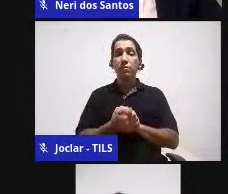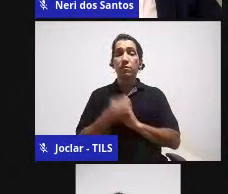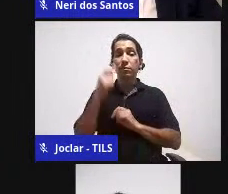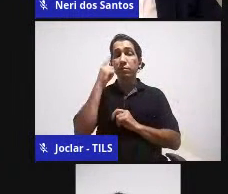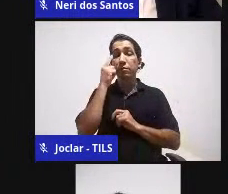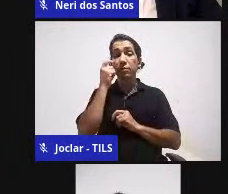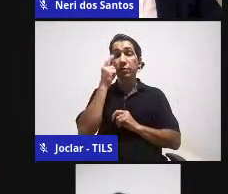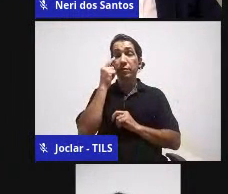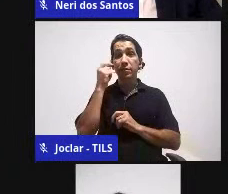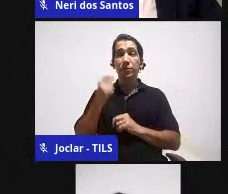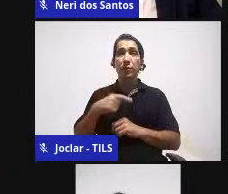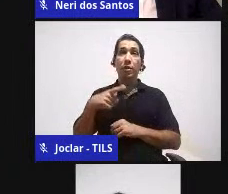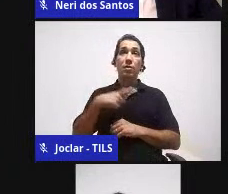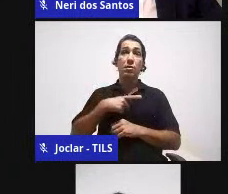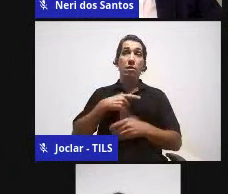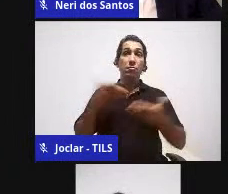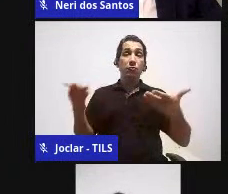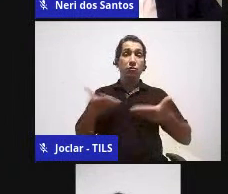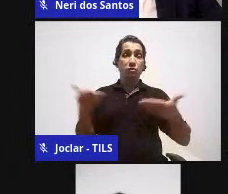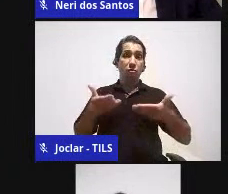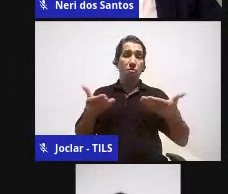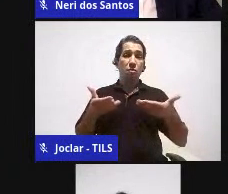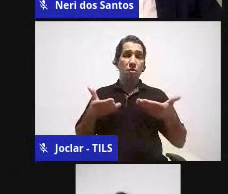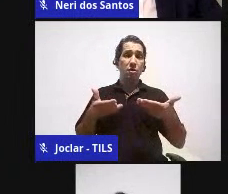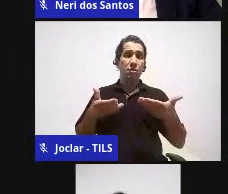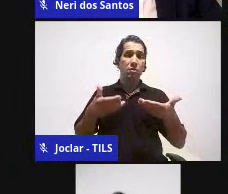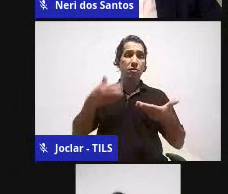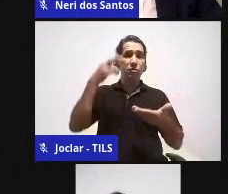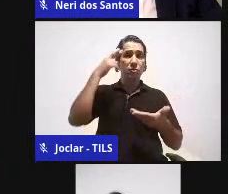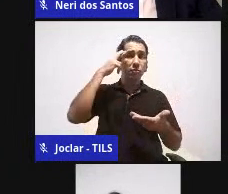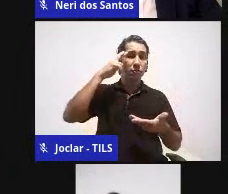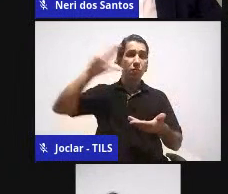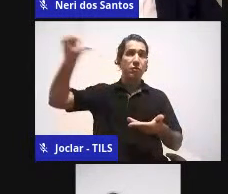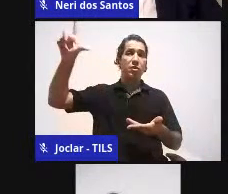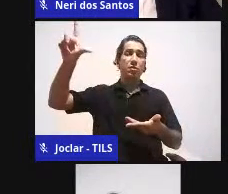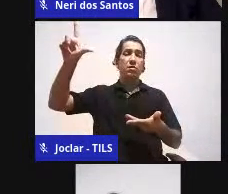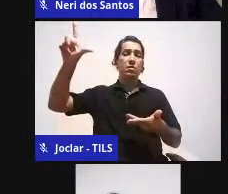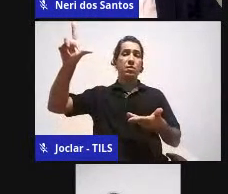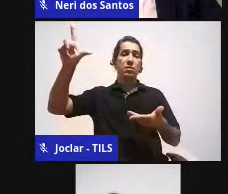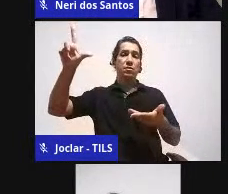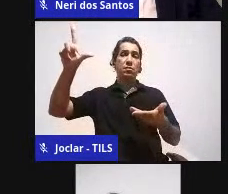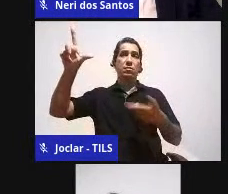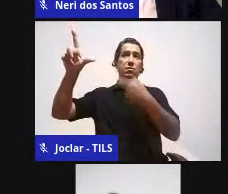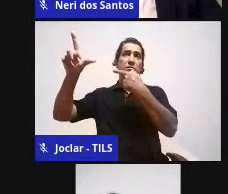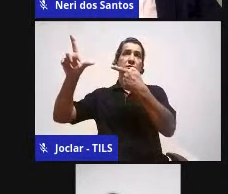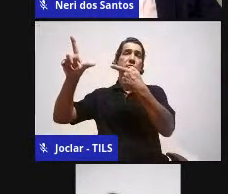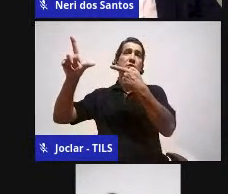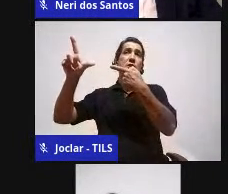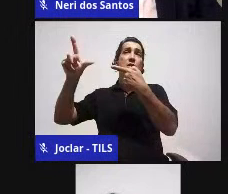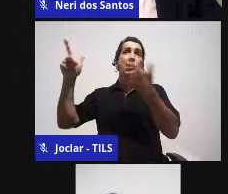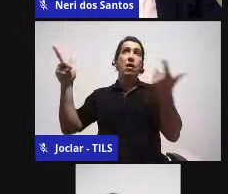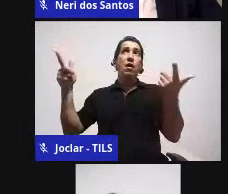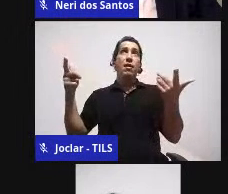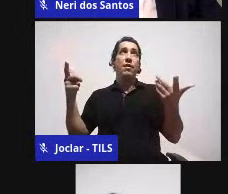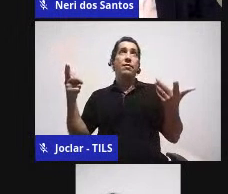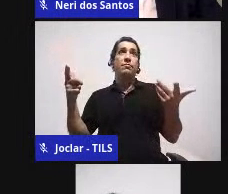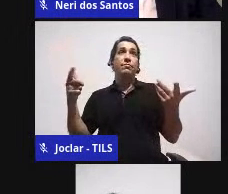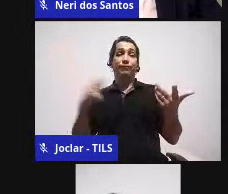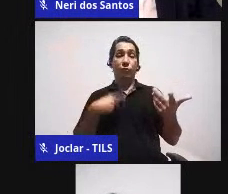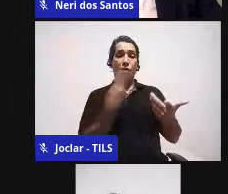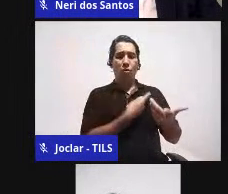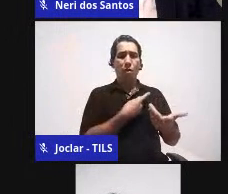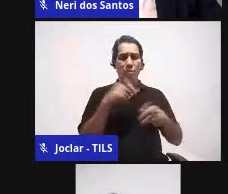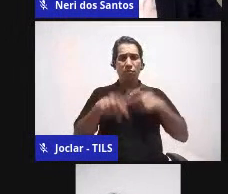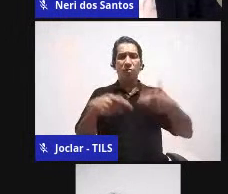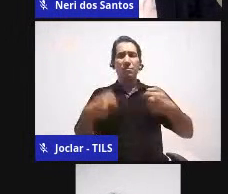os líderes hoje, né, quanto mais informações a gente vai ter, né, mais